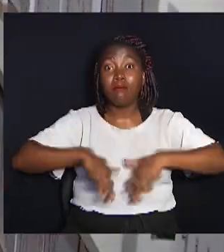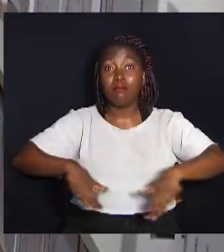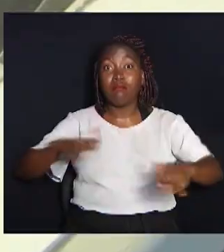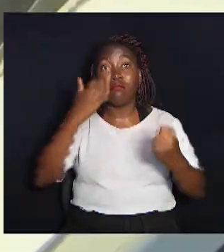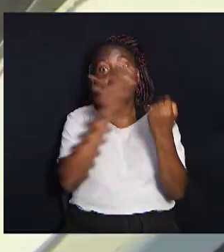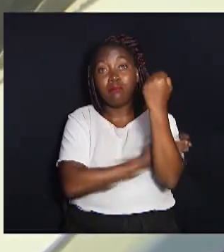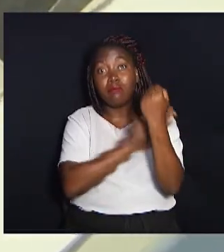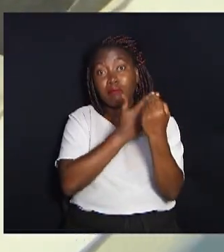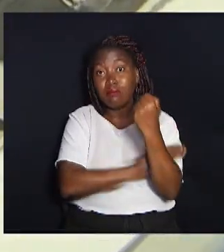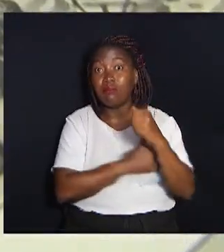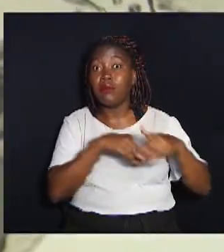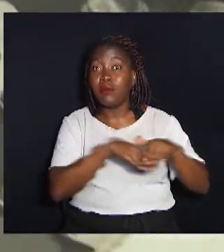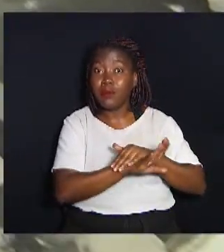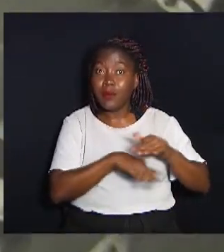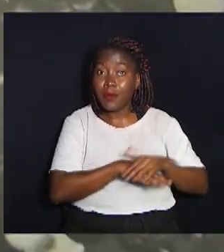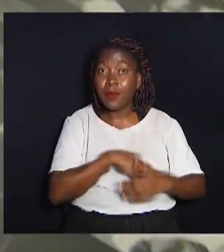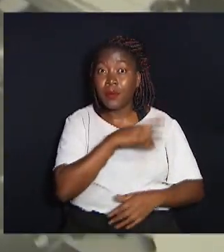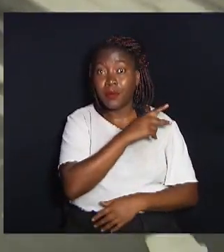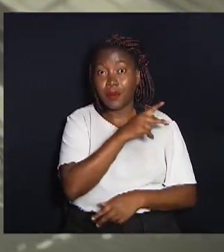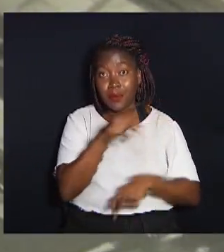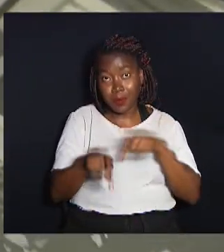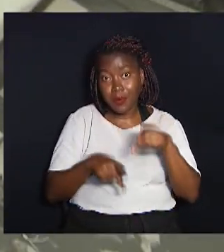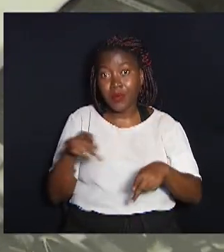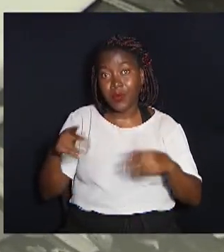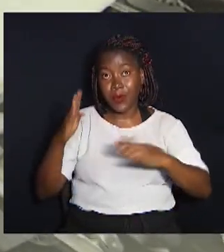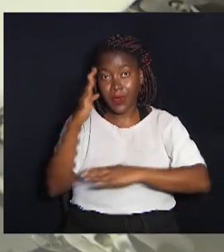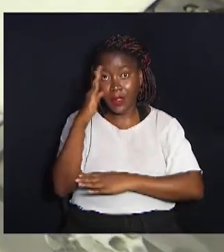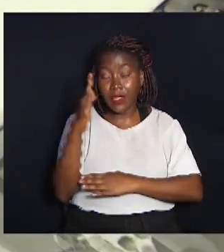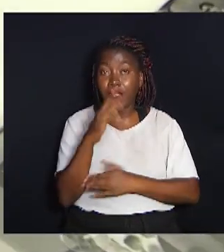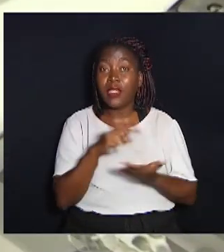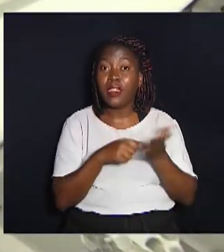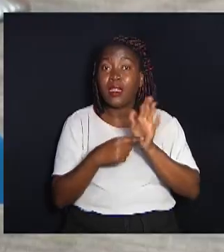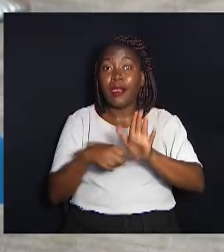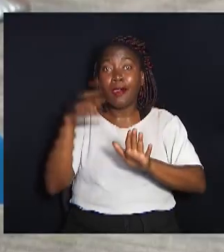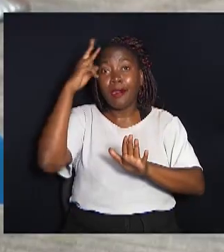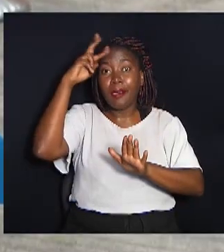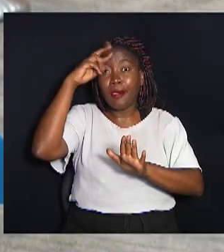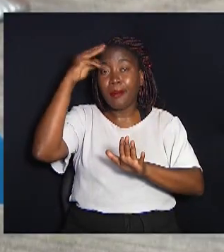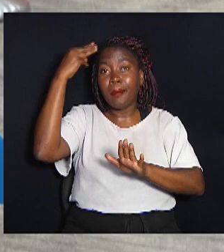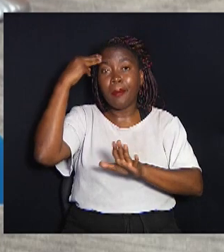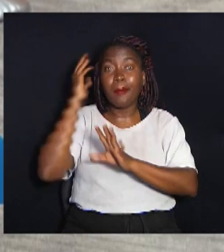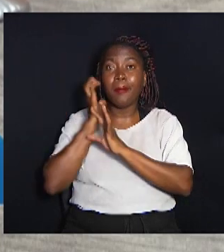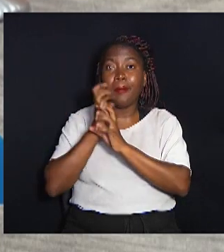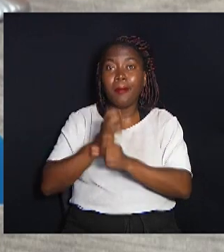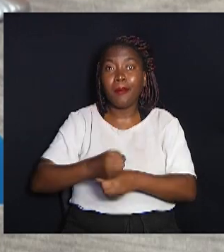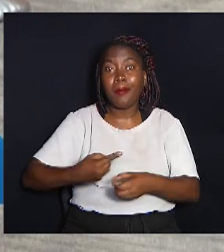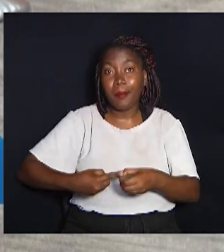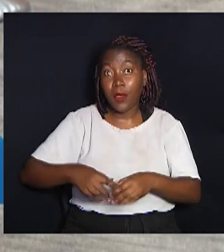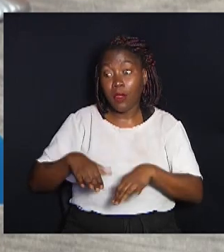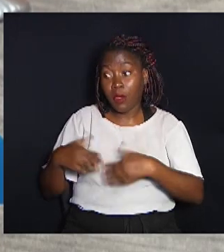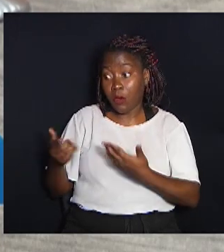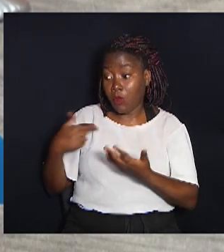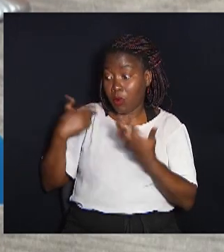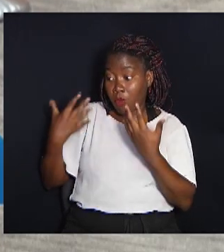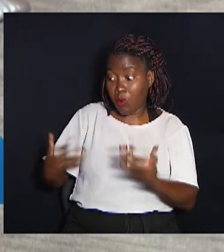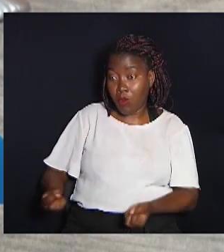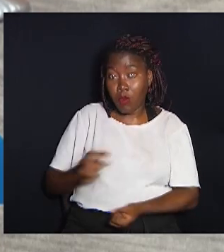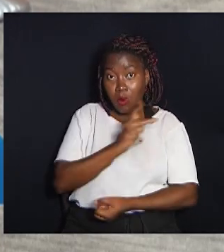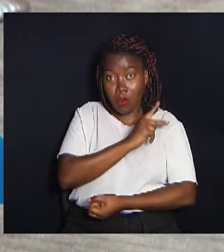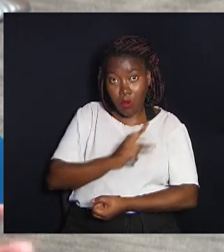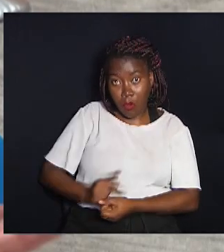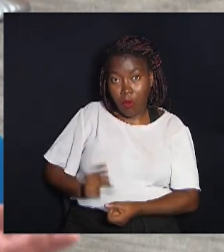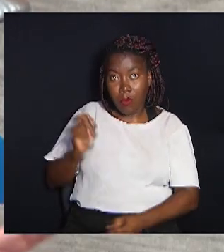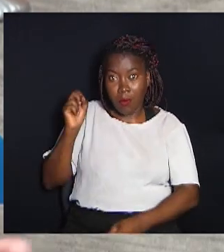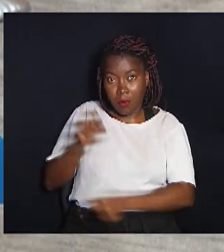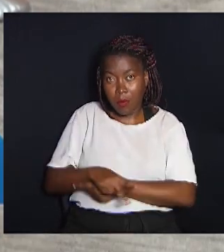Público da Câmara, mostrando toda a história e memória da cidade de Campinas. Assim que assumi a presidência, quando fui conhecer os departamentos,